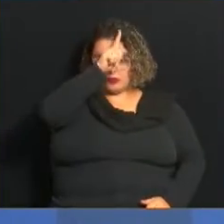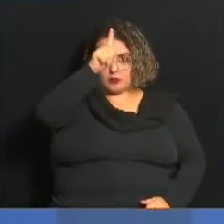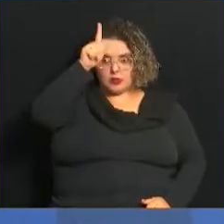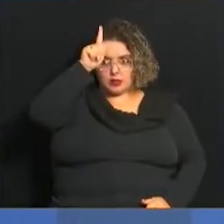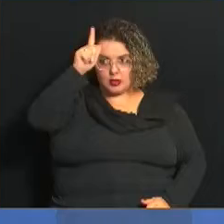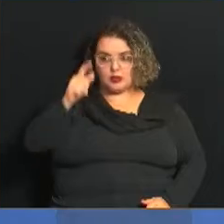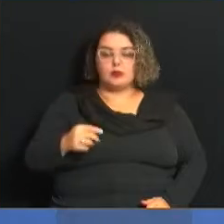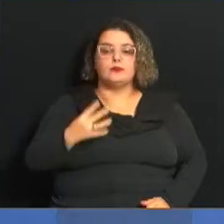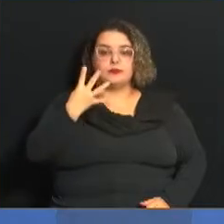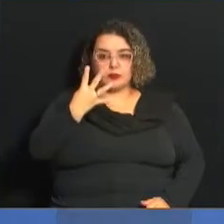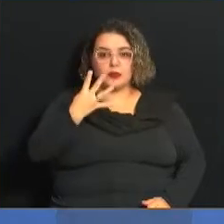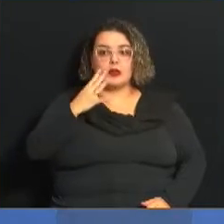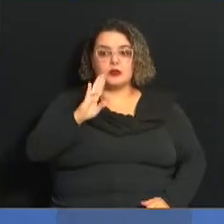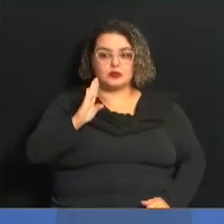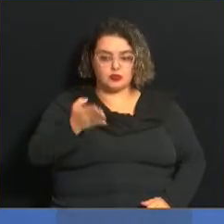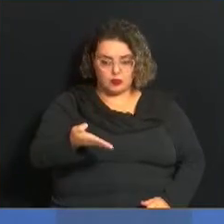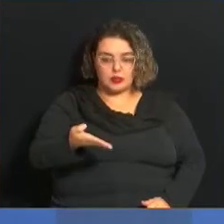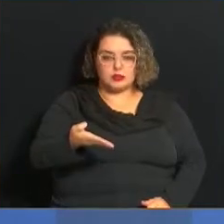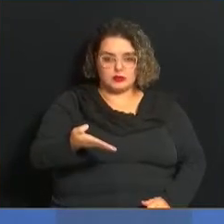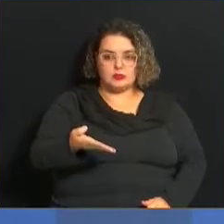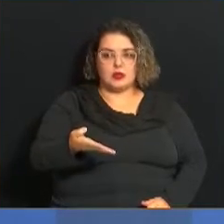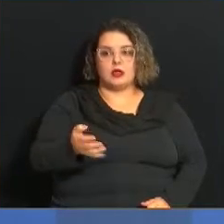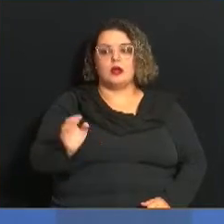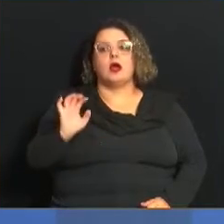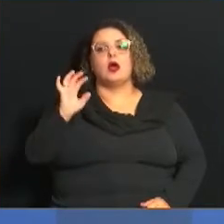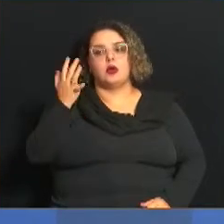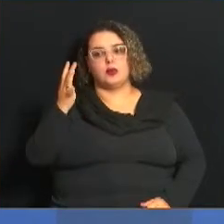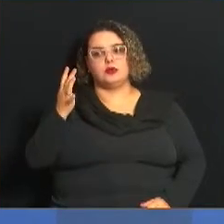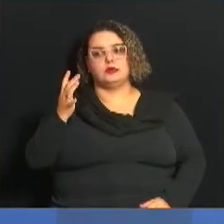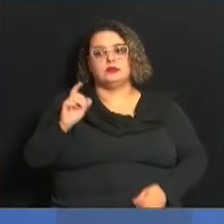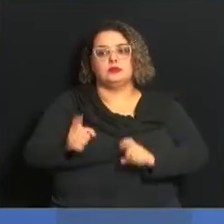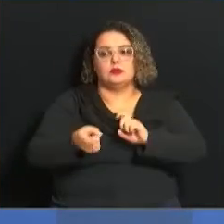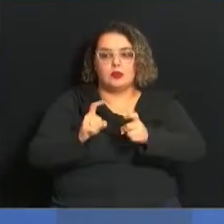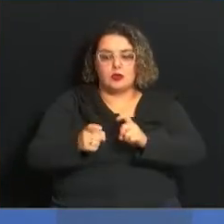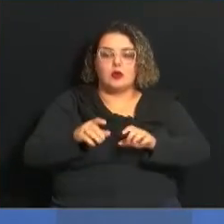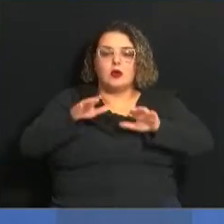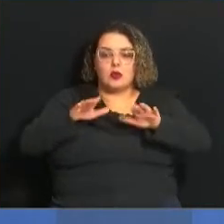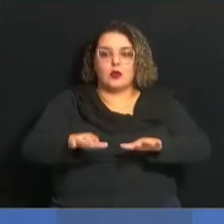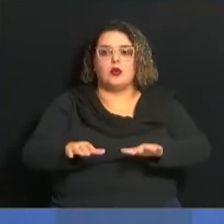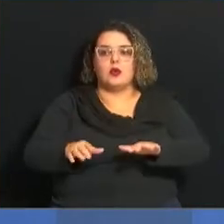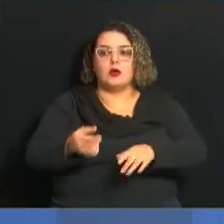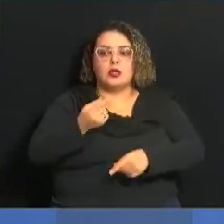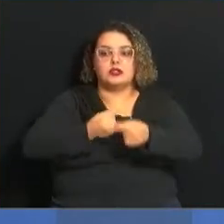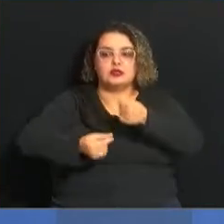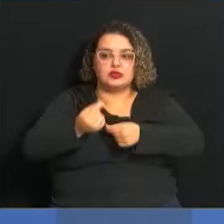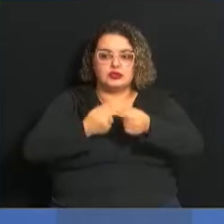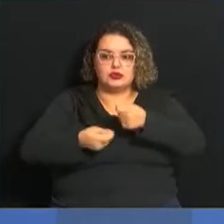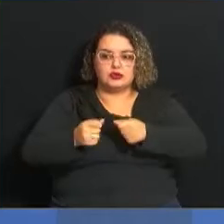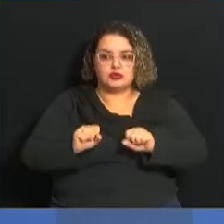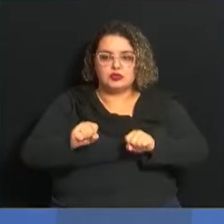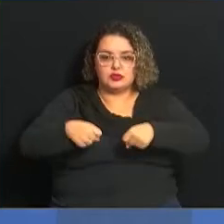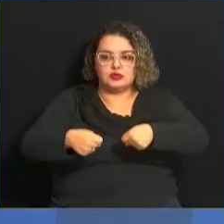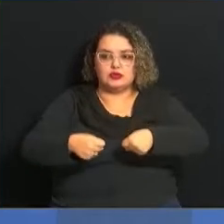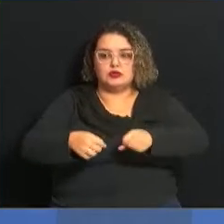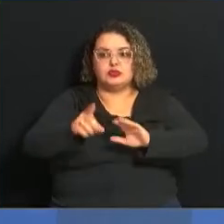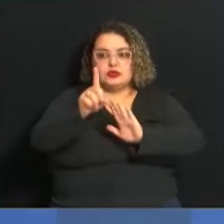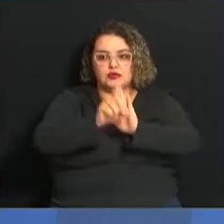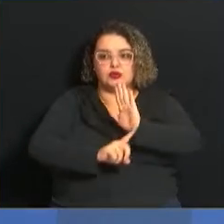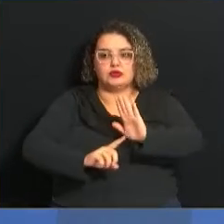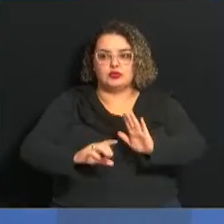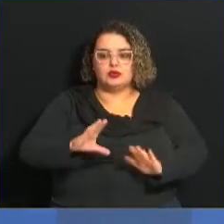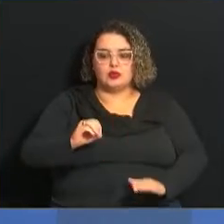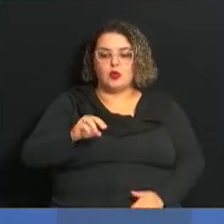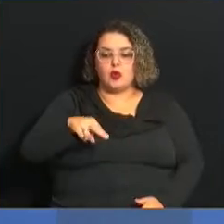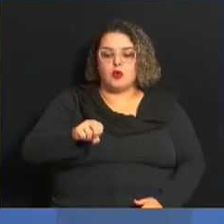E às 4h30 da tarde acontece a reunião da Comissão Permanente de Economia e Defesa dos Direitos do Consumidor,